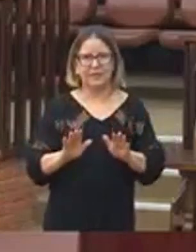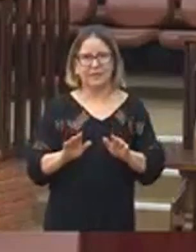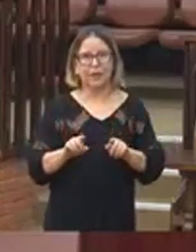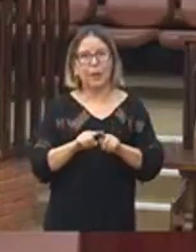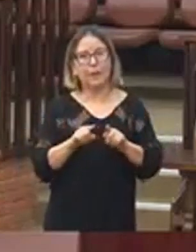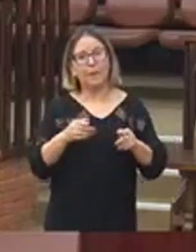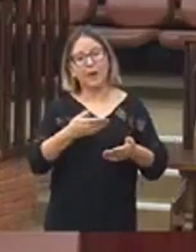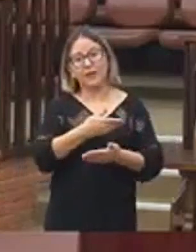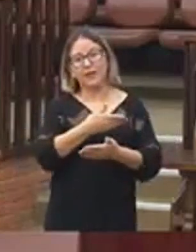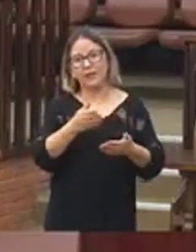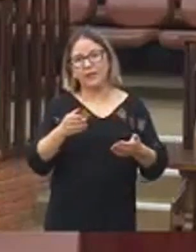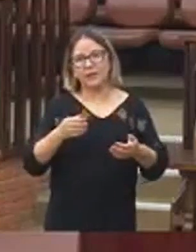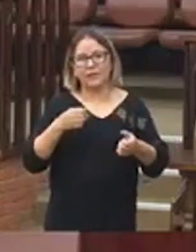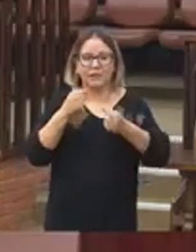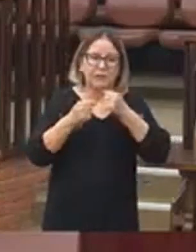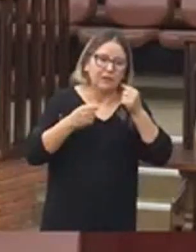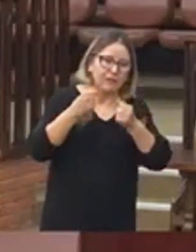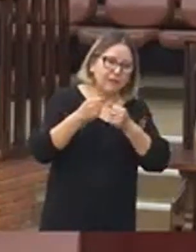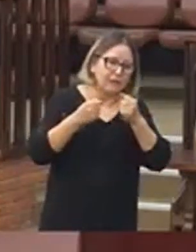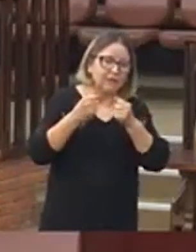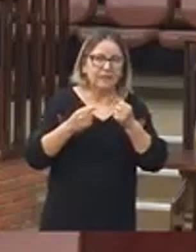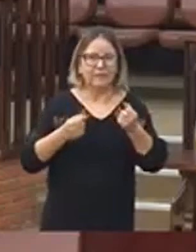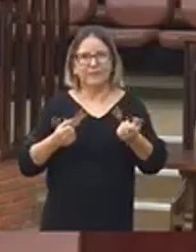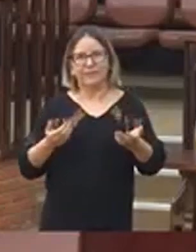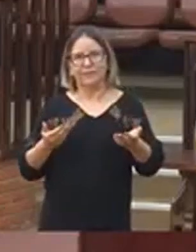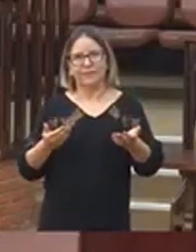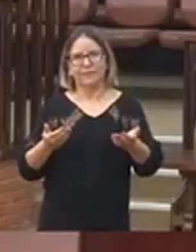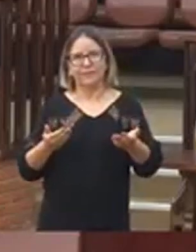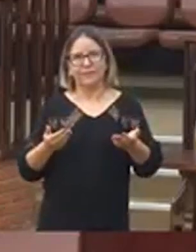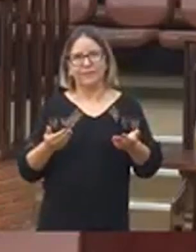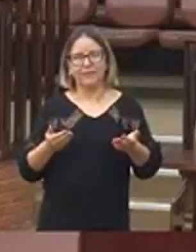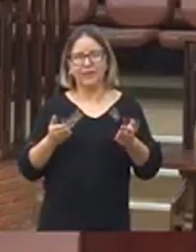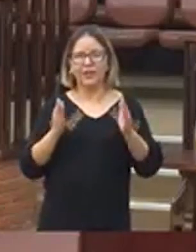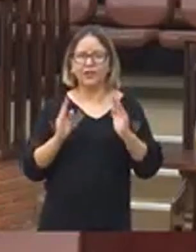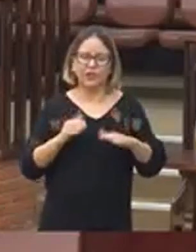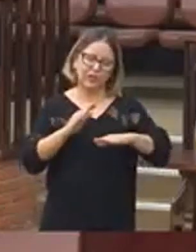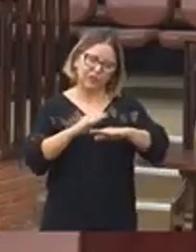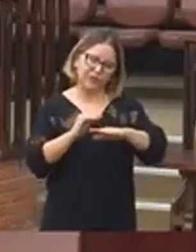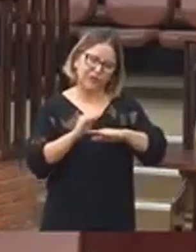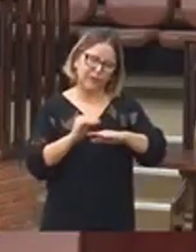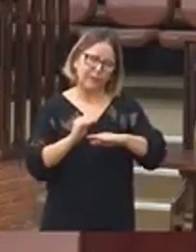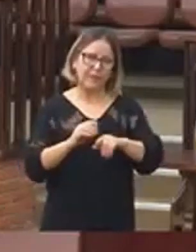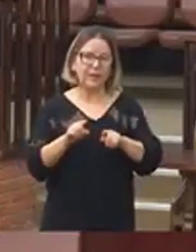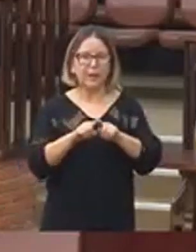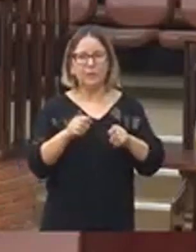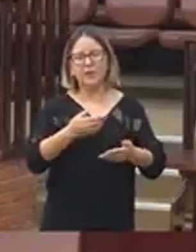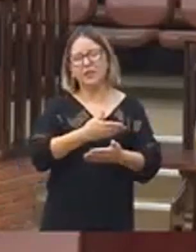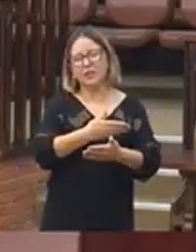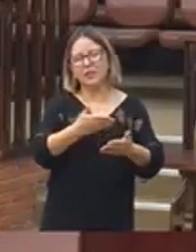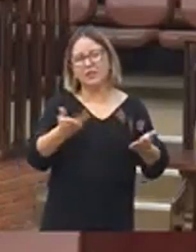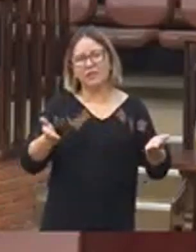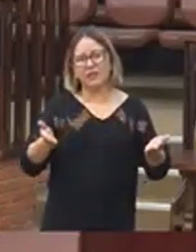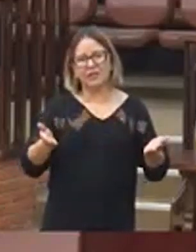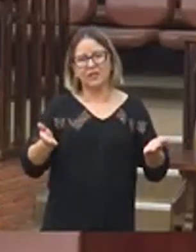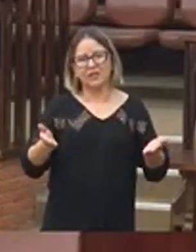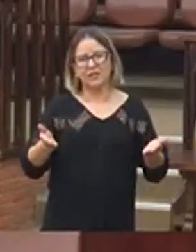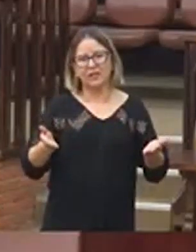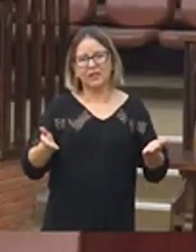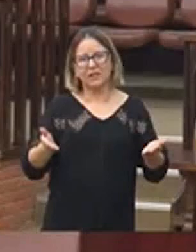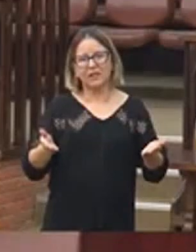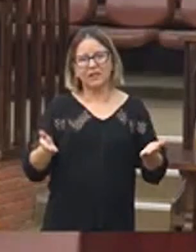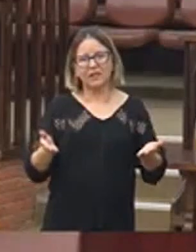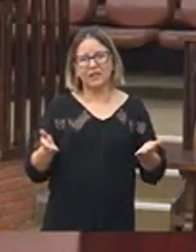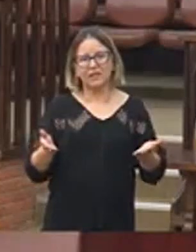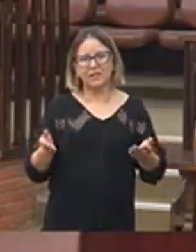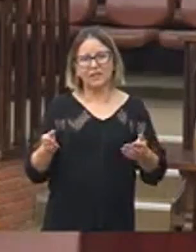vocês continuam correndo. Tenho chamado, mas vocês têm dado ouvidos a